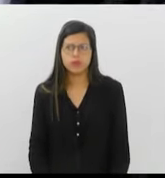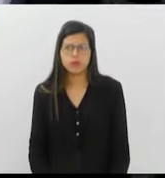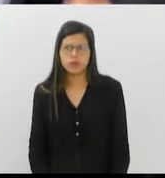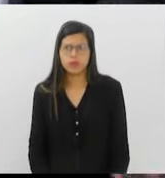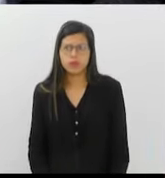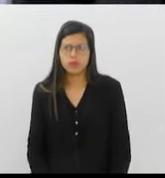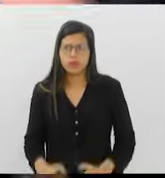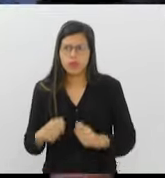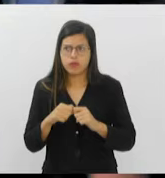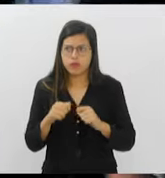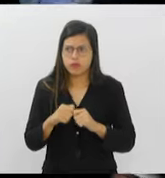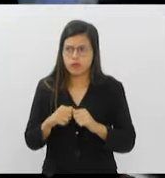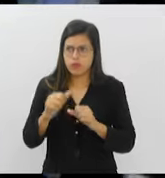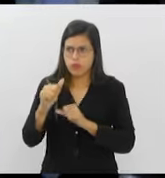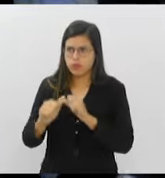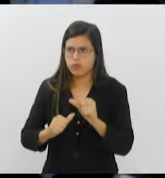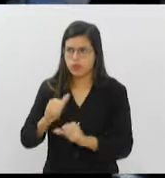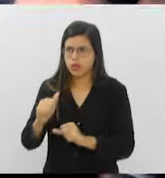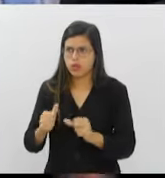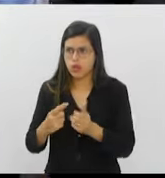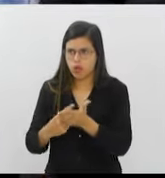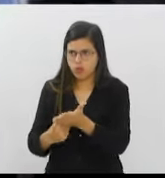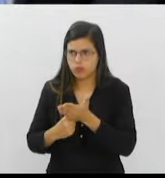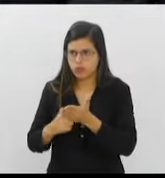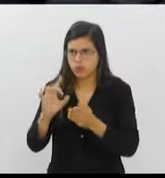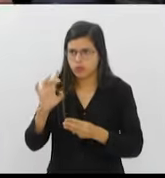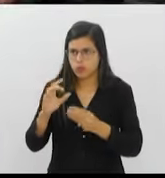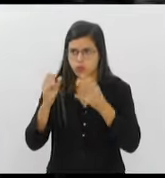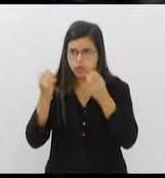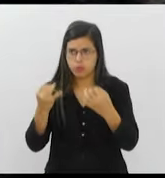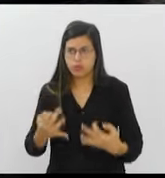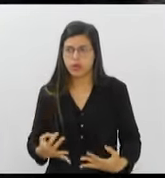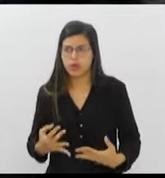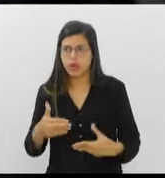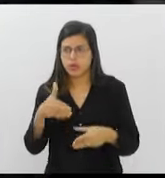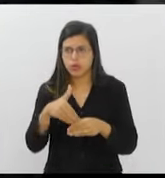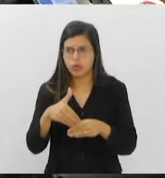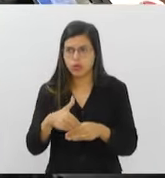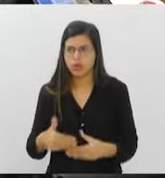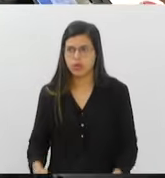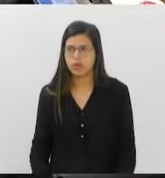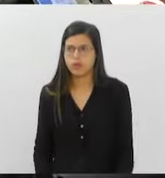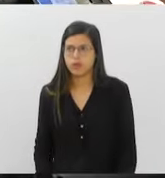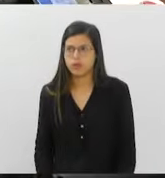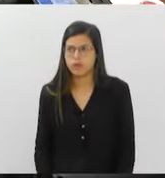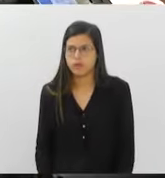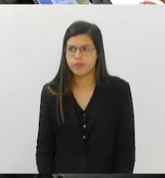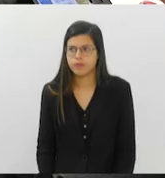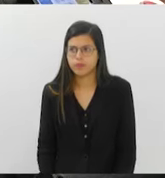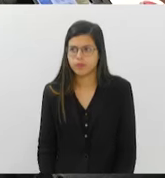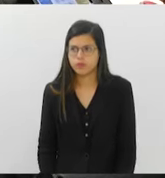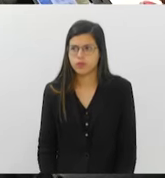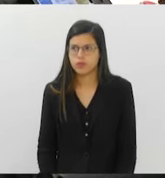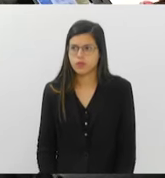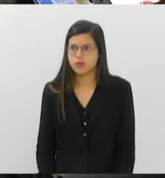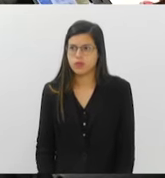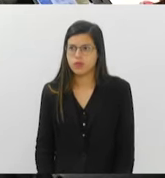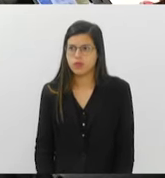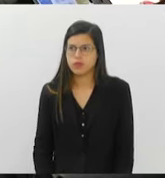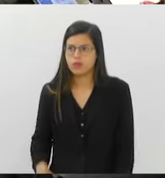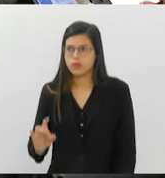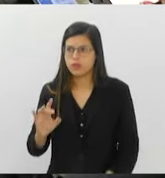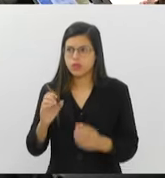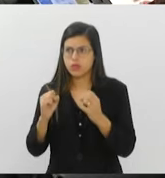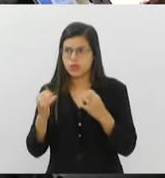é fazer uma alteração ou chegar num acordo. É só explicar o que, que efetivamente está sendo votado. Só me permita uma parte, deputado Amorim, que é só para explicar, de fato, o